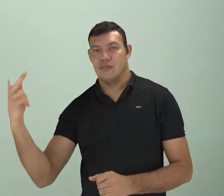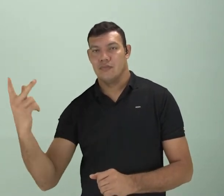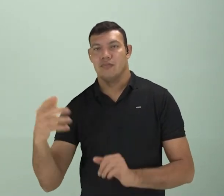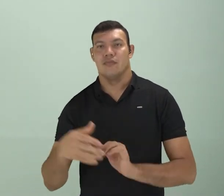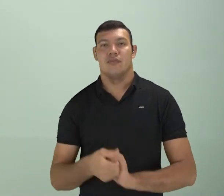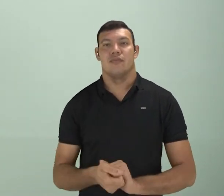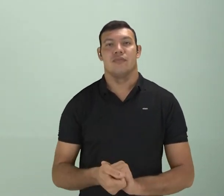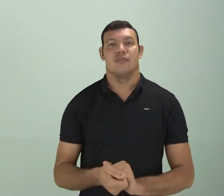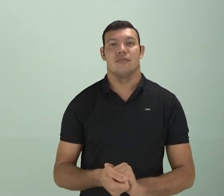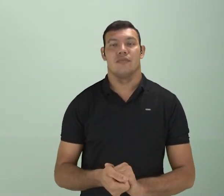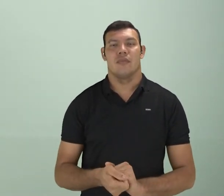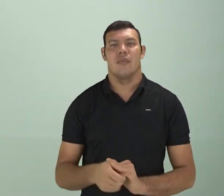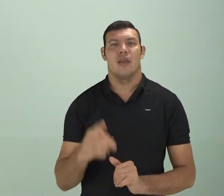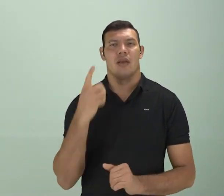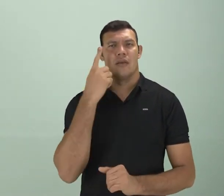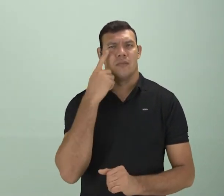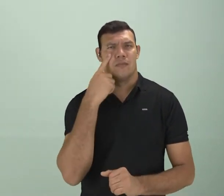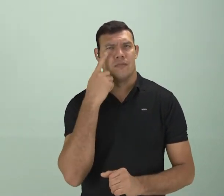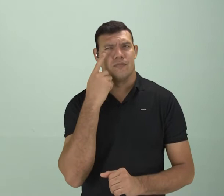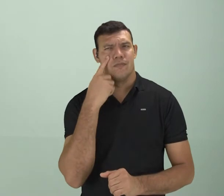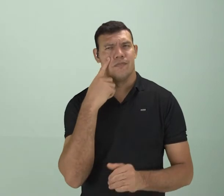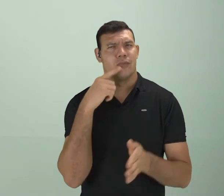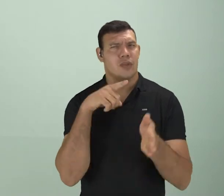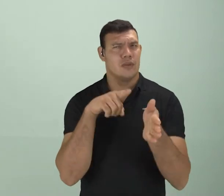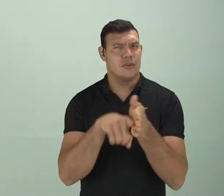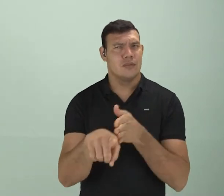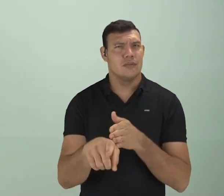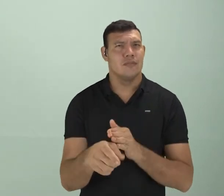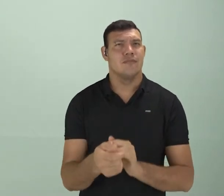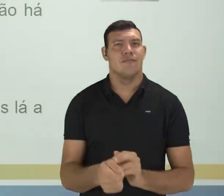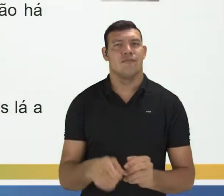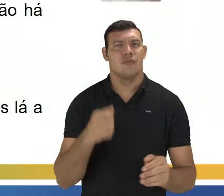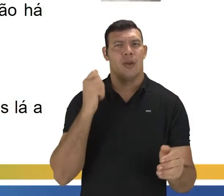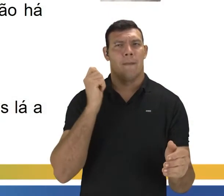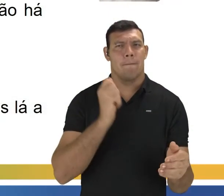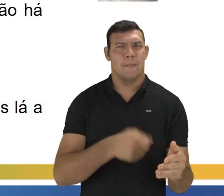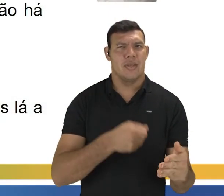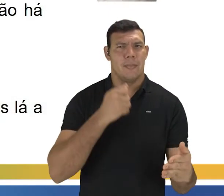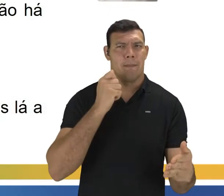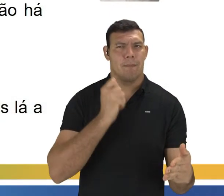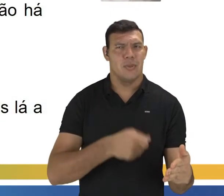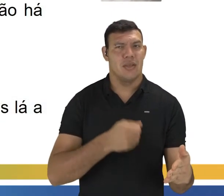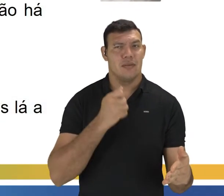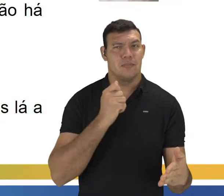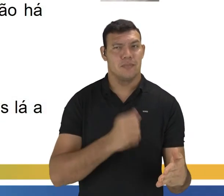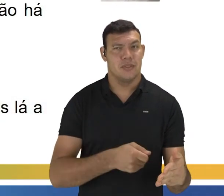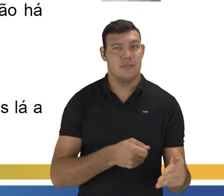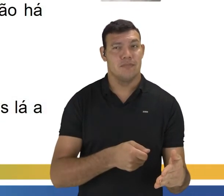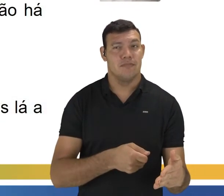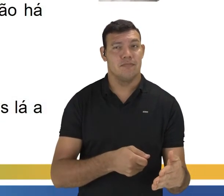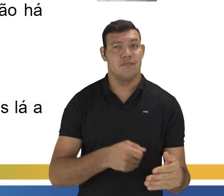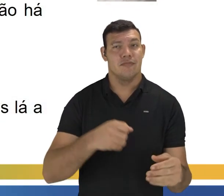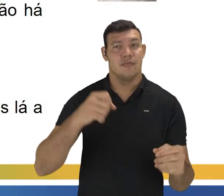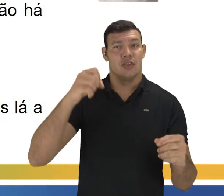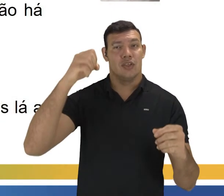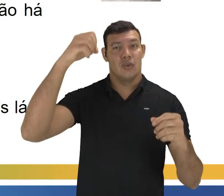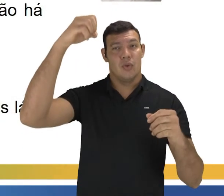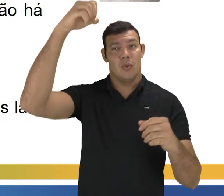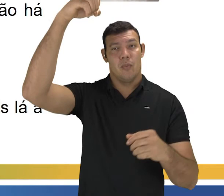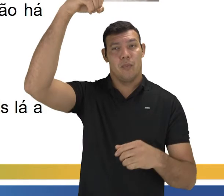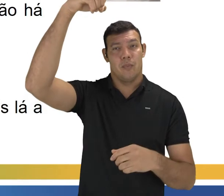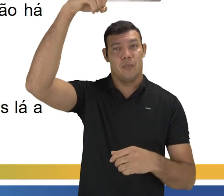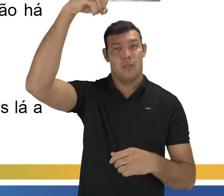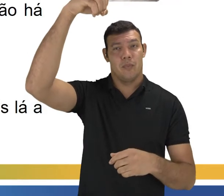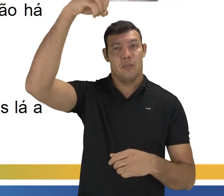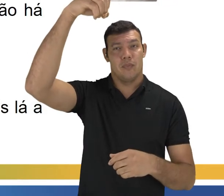certo então vamos lá olha só essa questão que é bem interessante o martelo